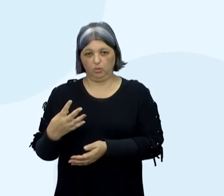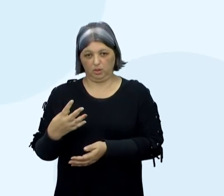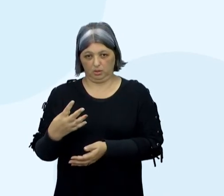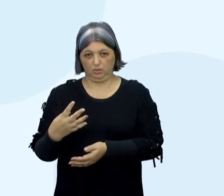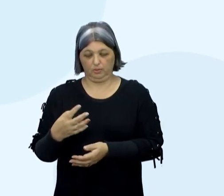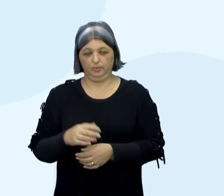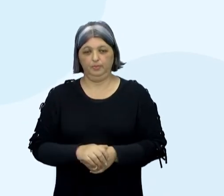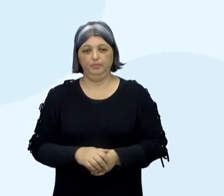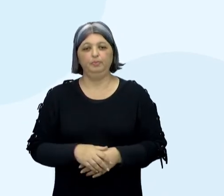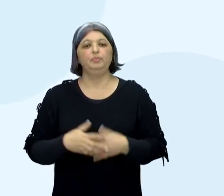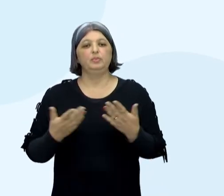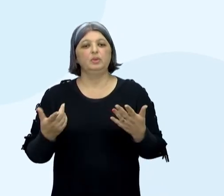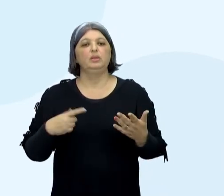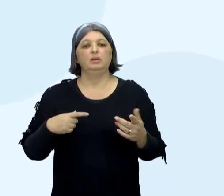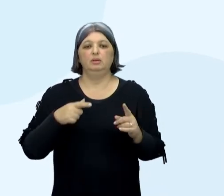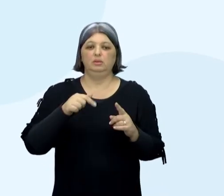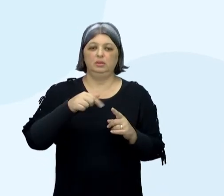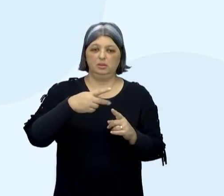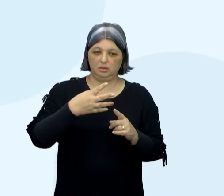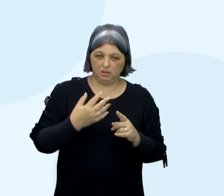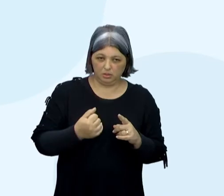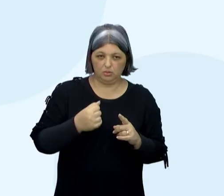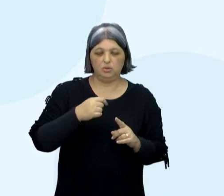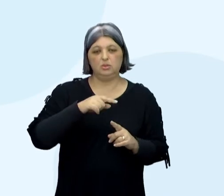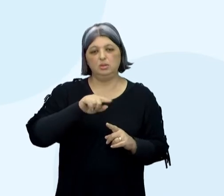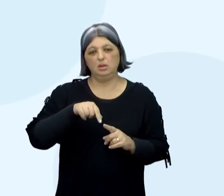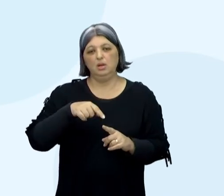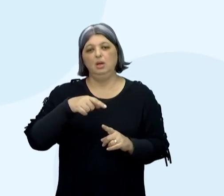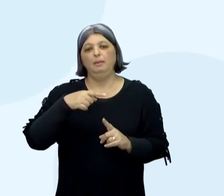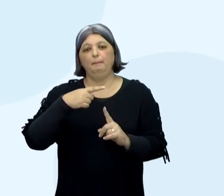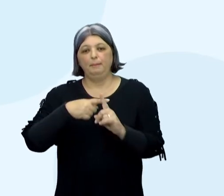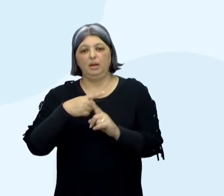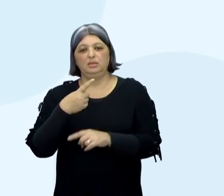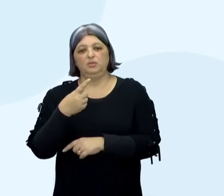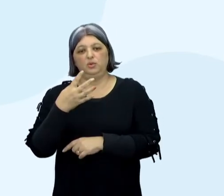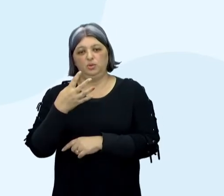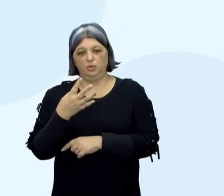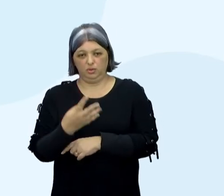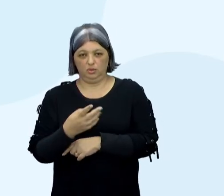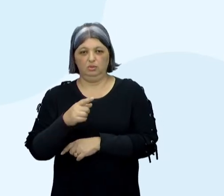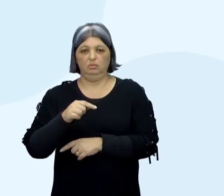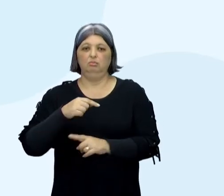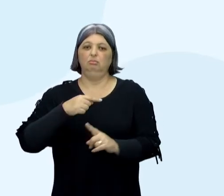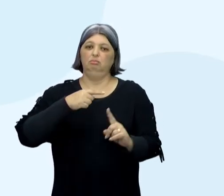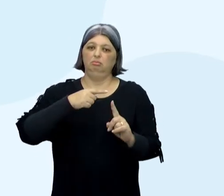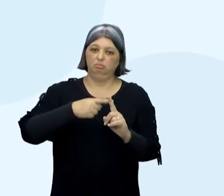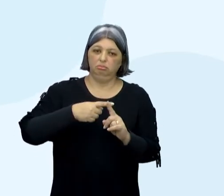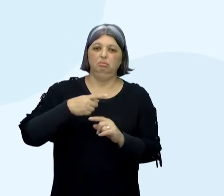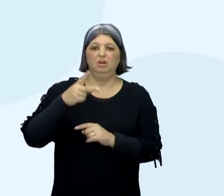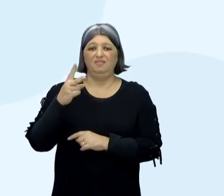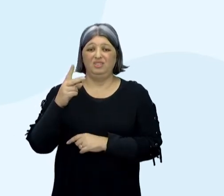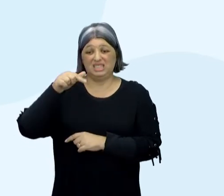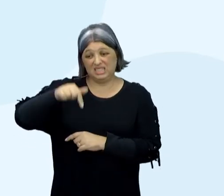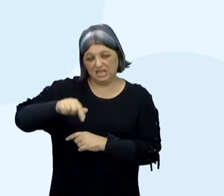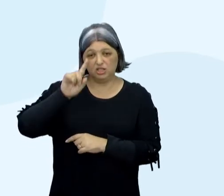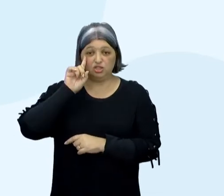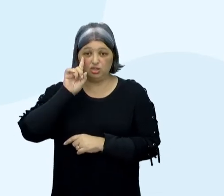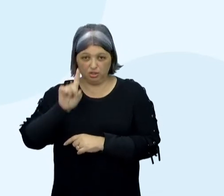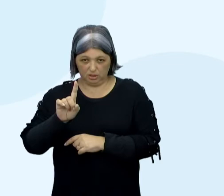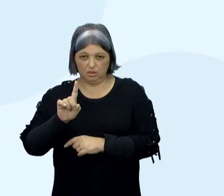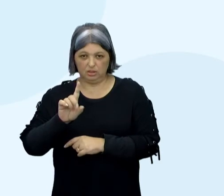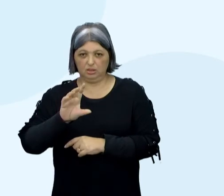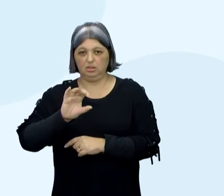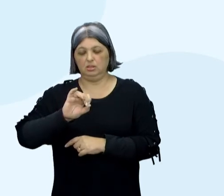0,24. Então, eu tenho 714 mais o valor fixo, mais 27 dias